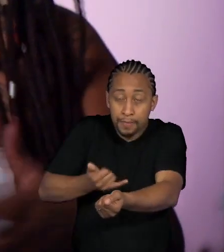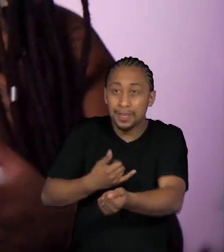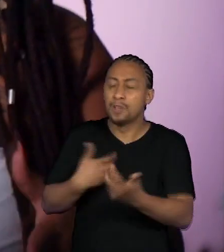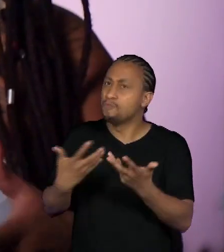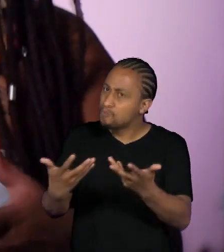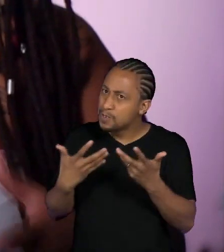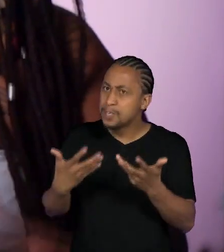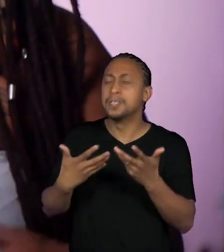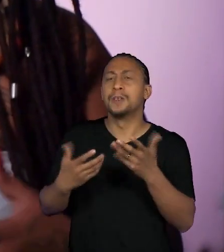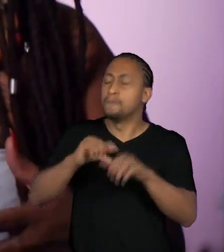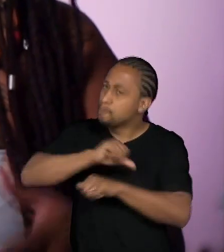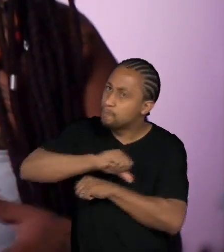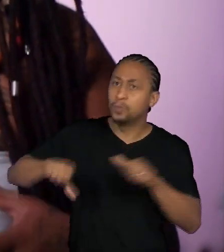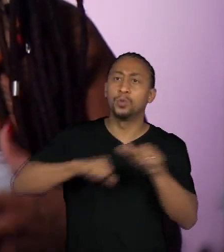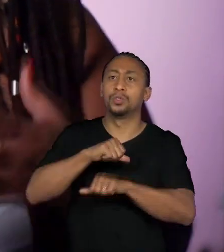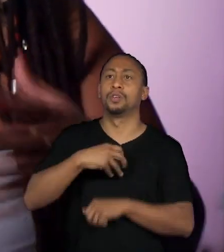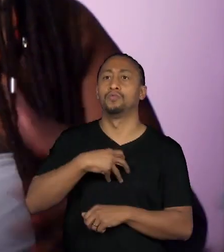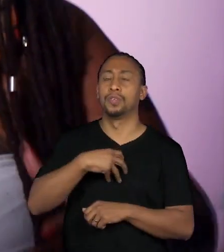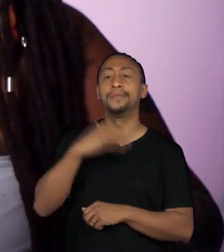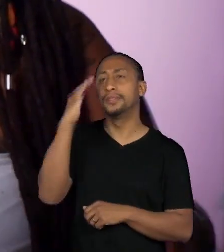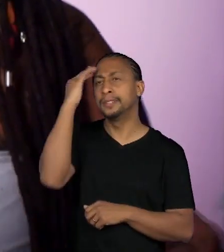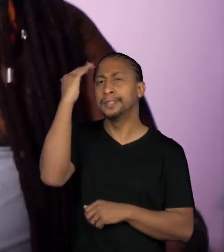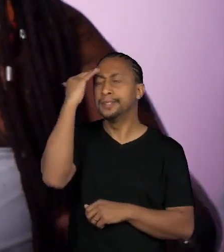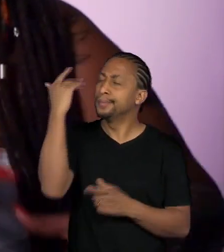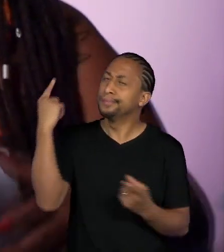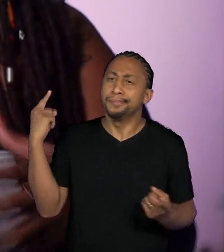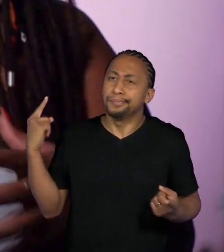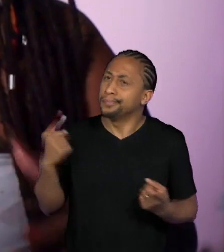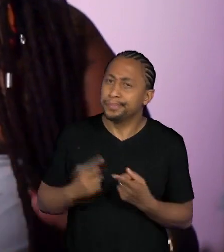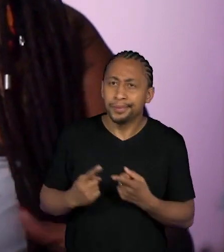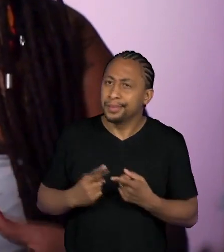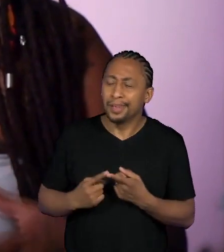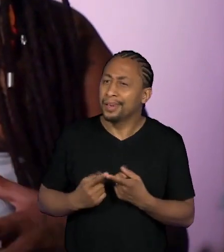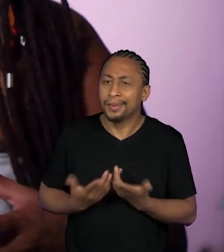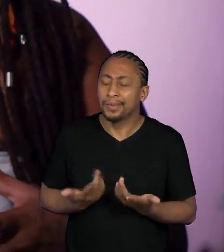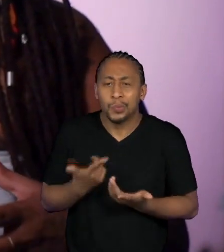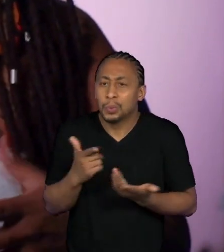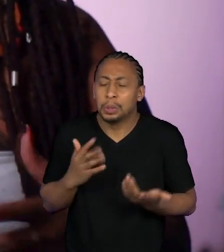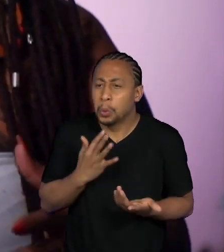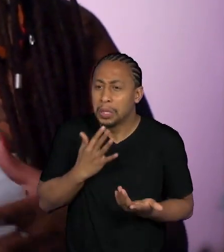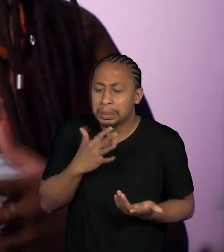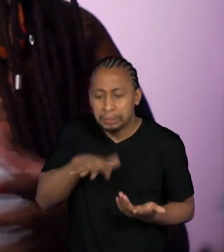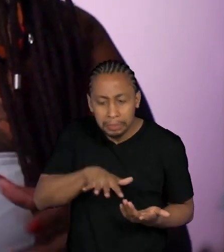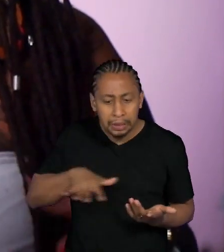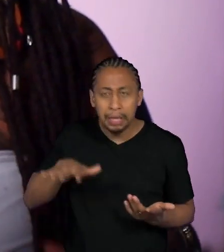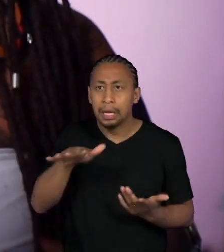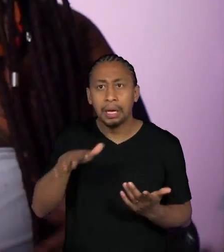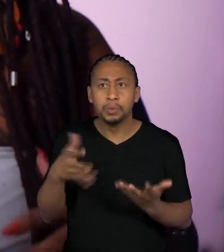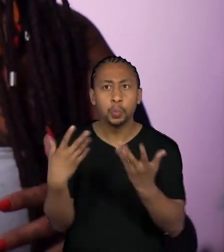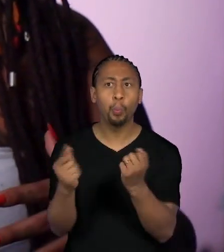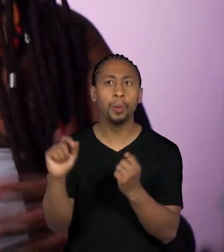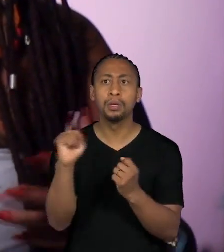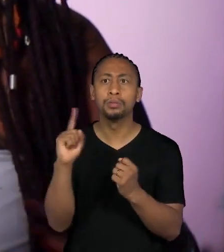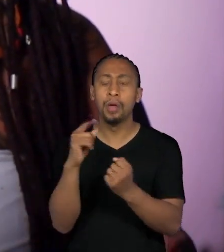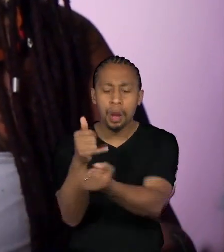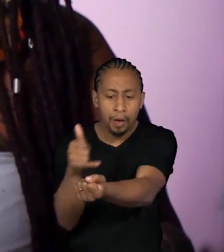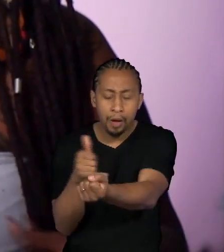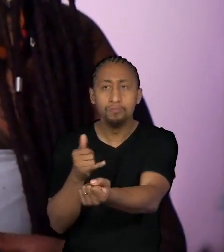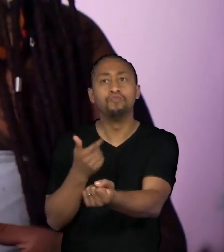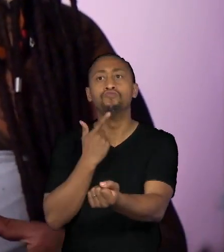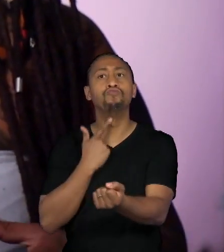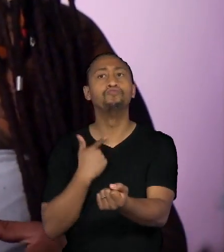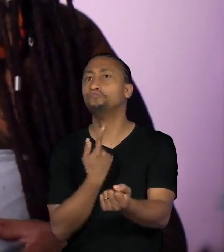quebrar esses paradigmas e entender por que as pessoas não tinham essa disponibilidade ou essa